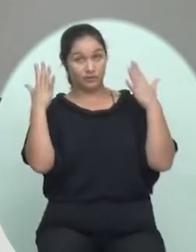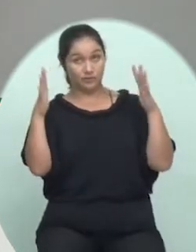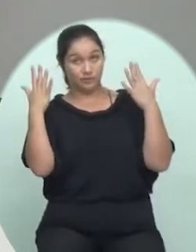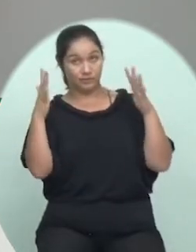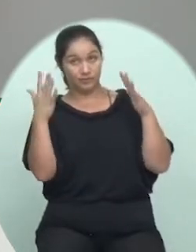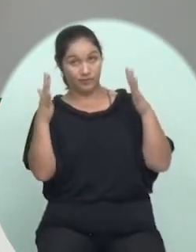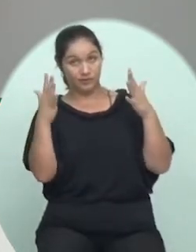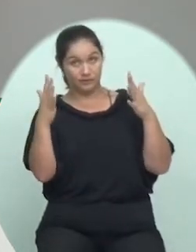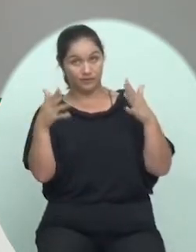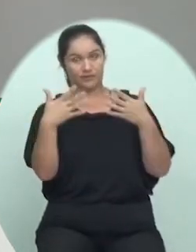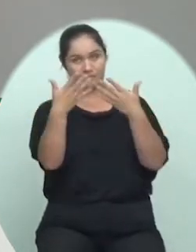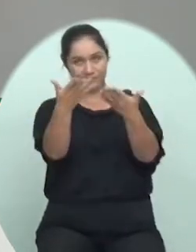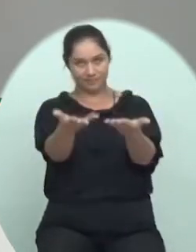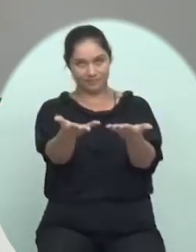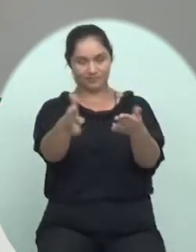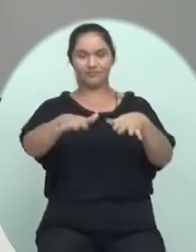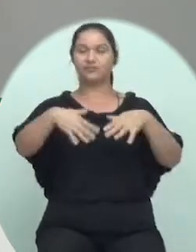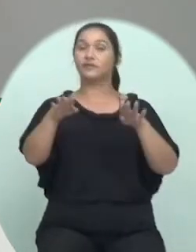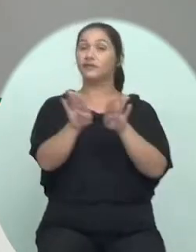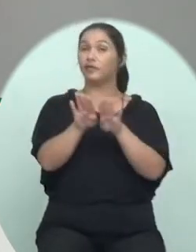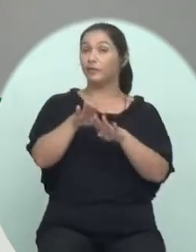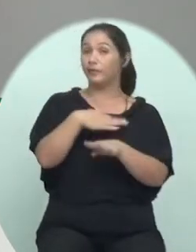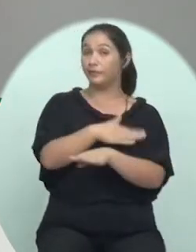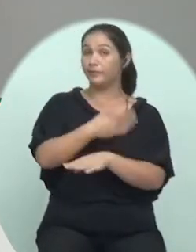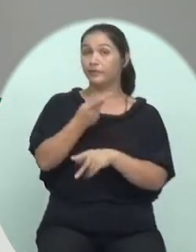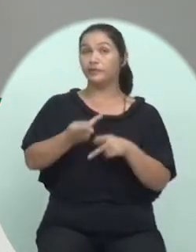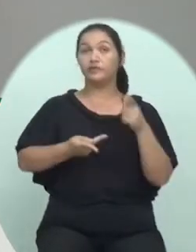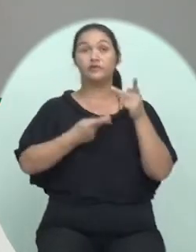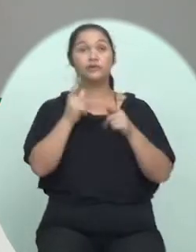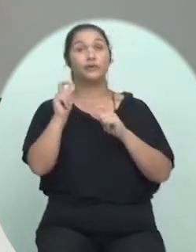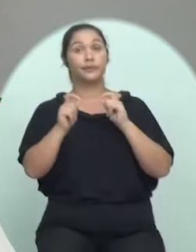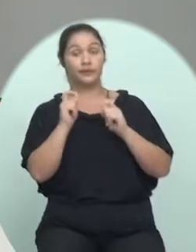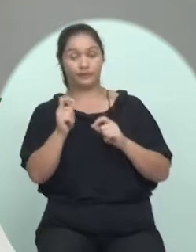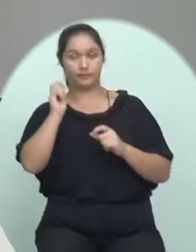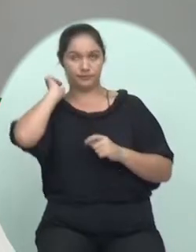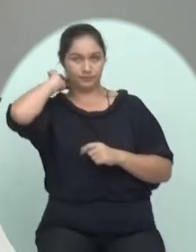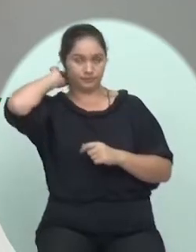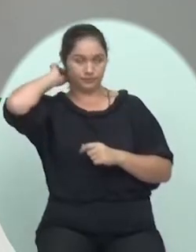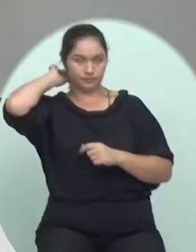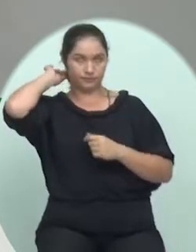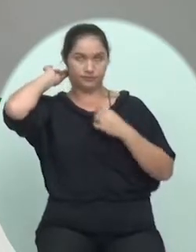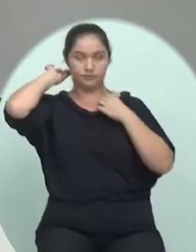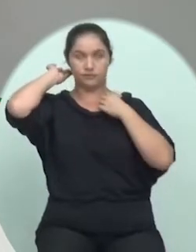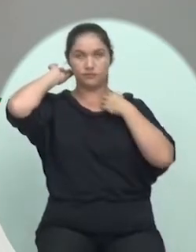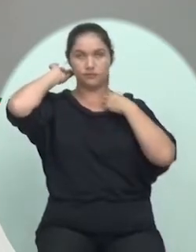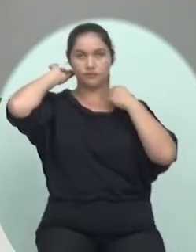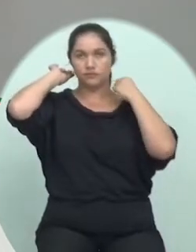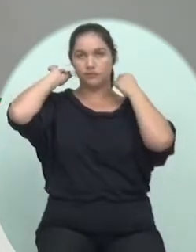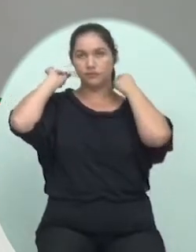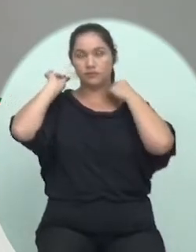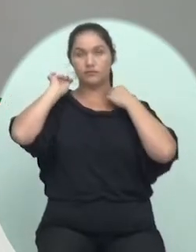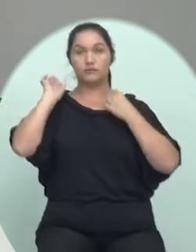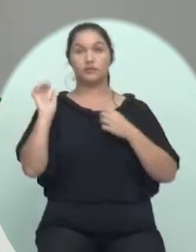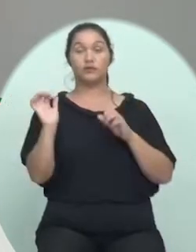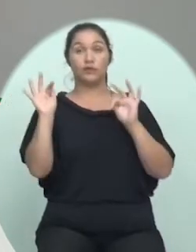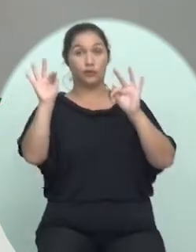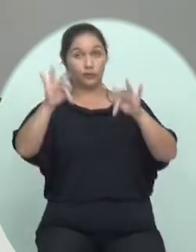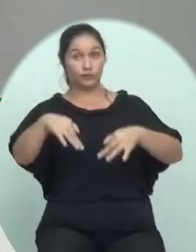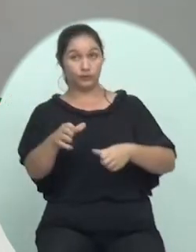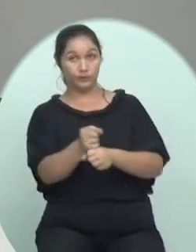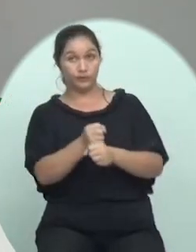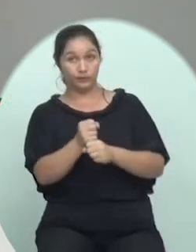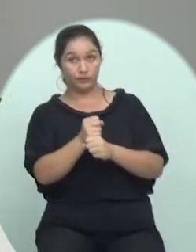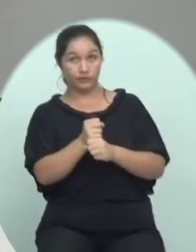presidência. Gostaria também de colocar que a gente, no final do ano, quando houve